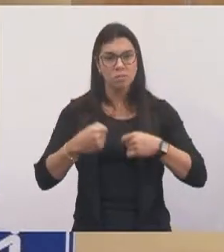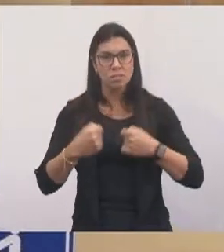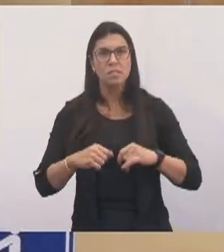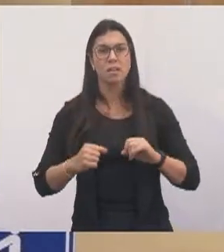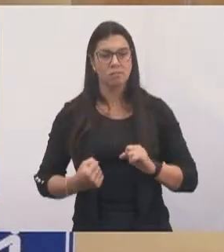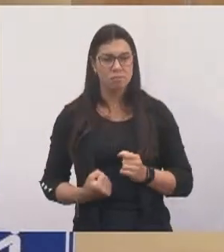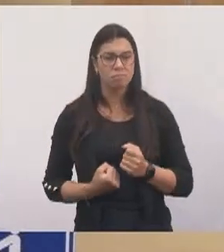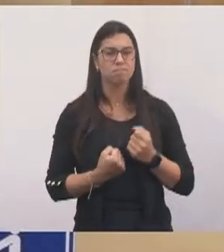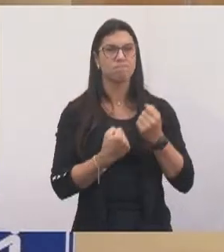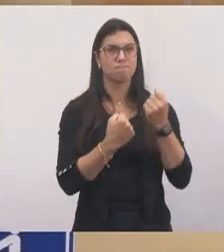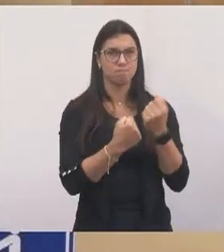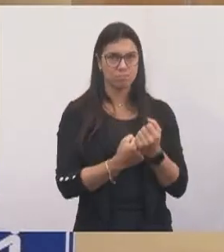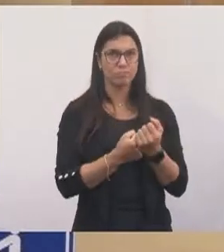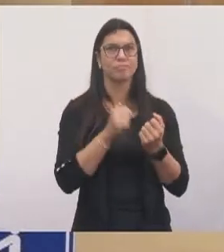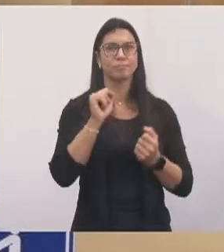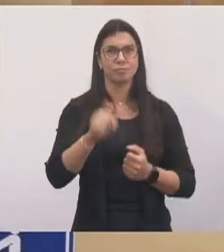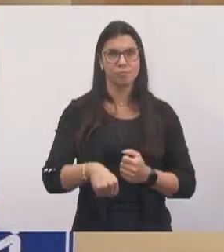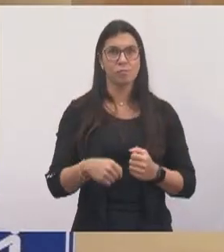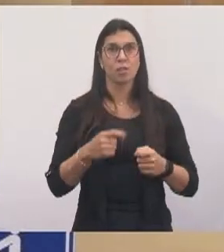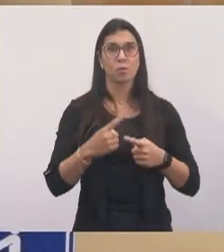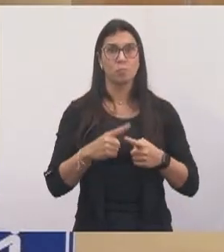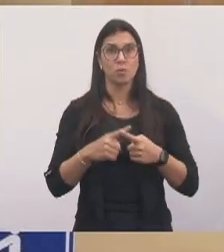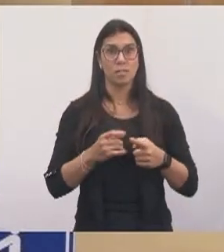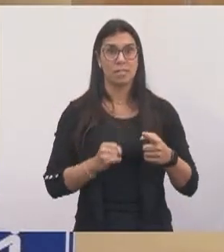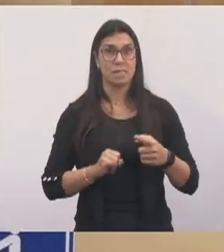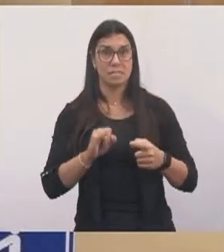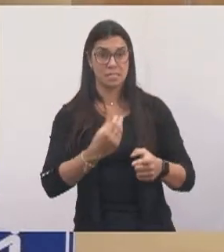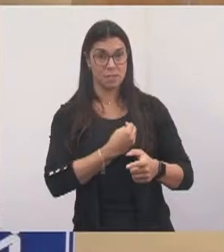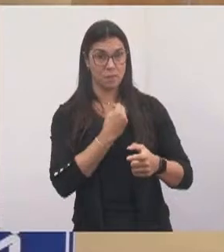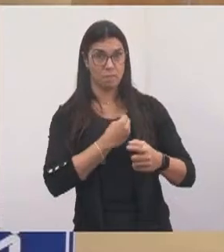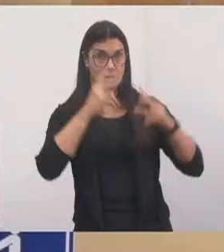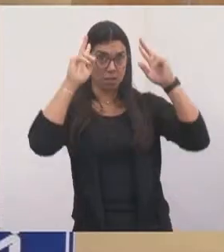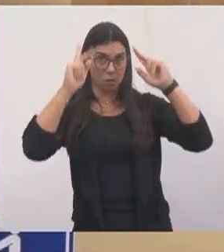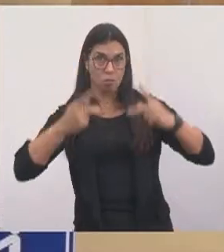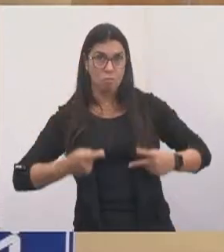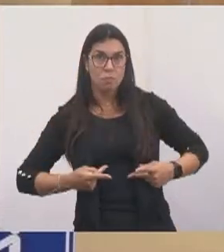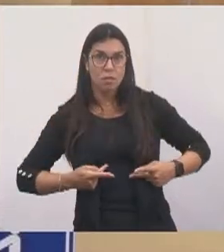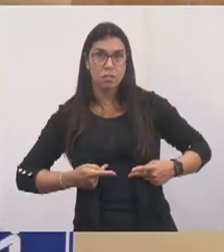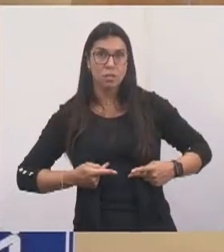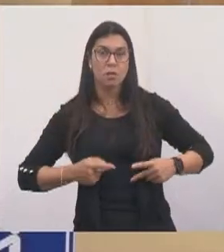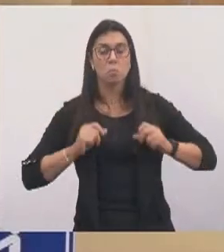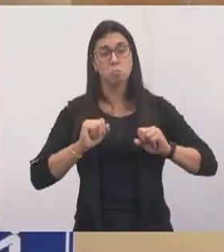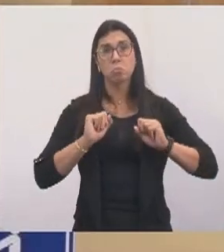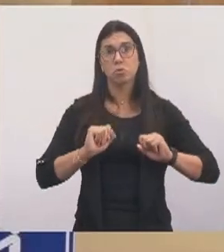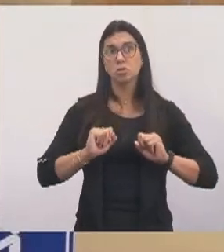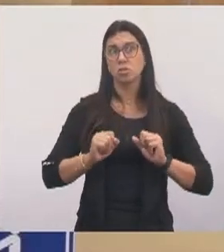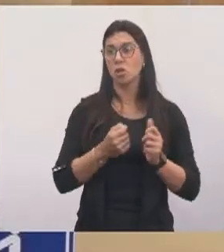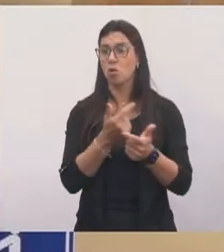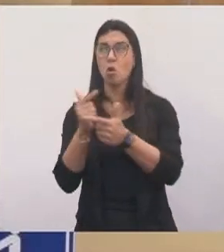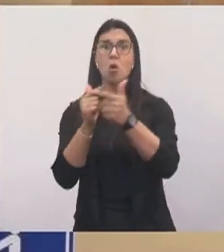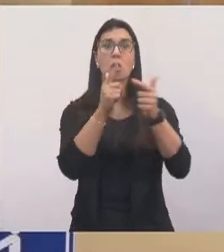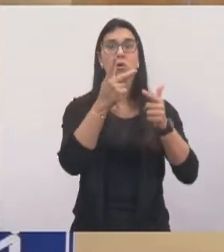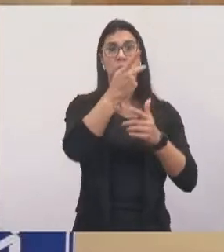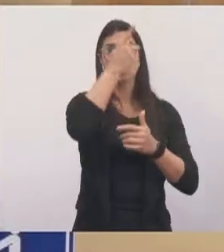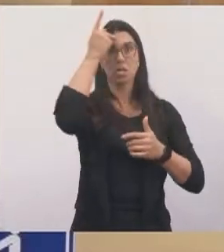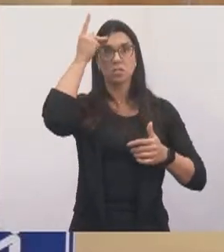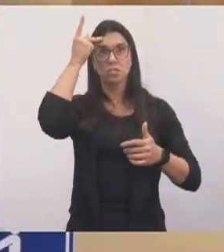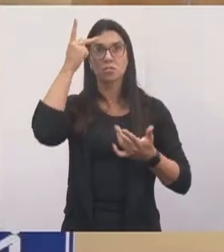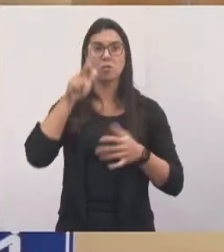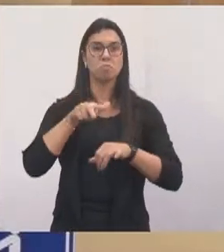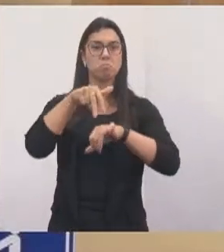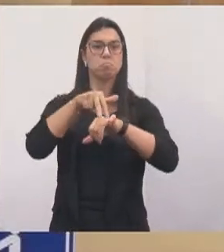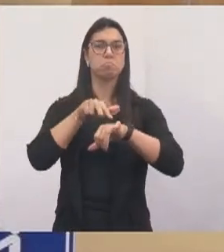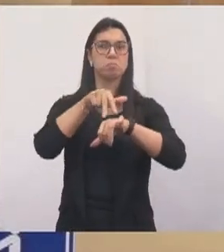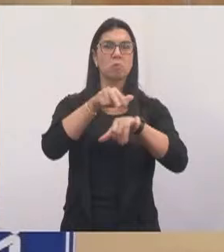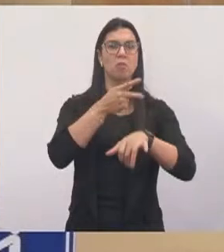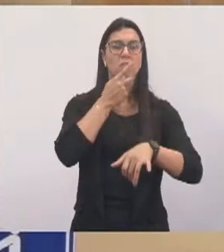nesse caso, porque que se fosse vidas humanas, talvez um monte de gente aqui subiria, não tem questionamento